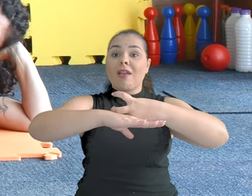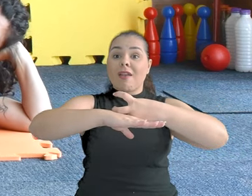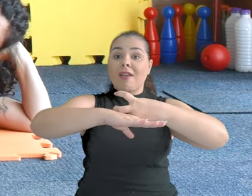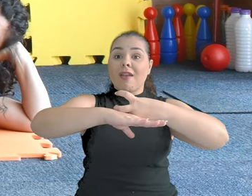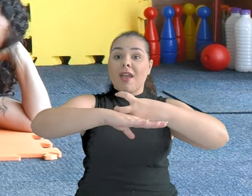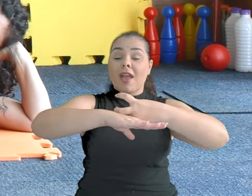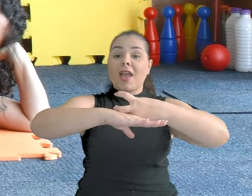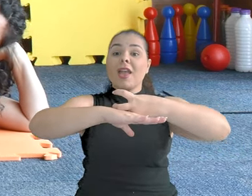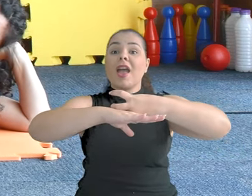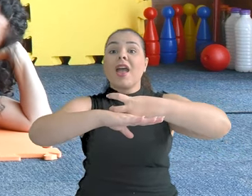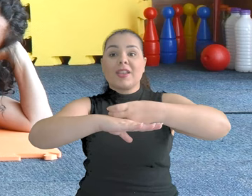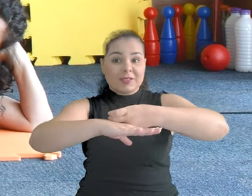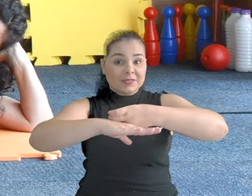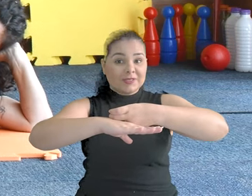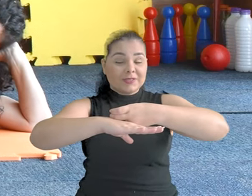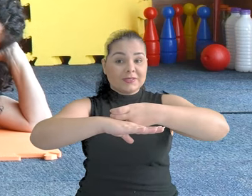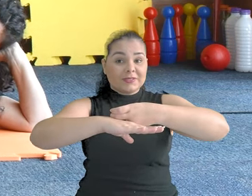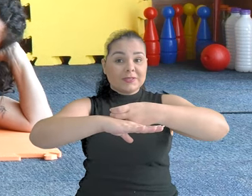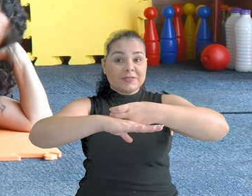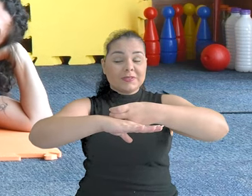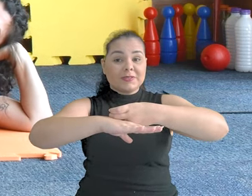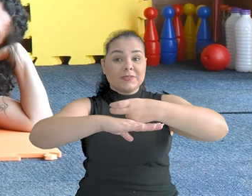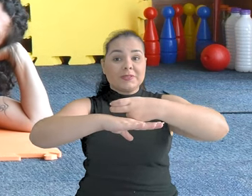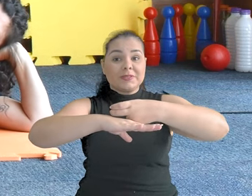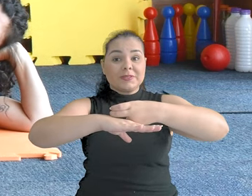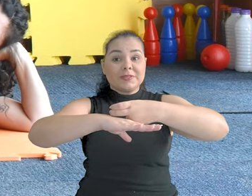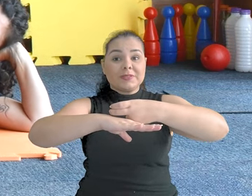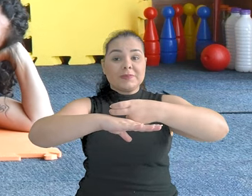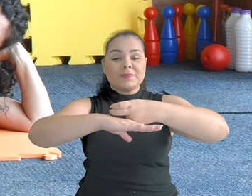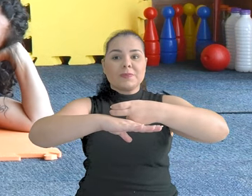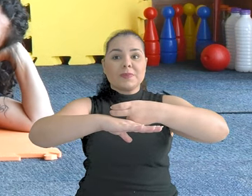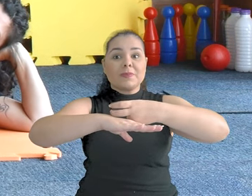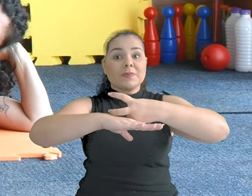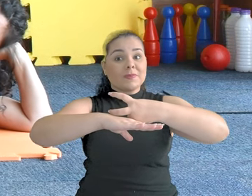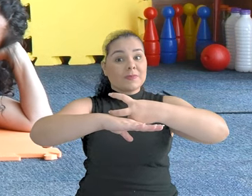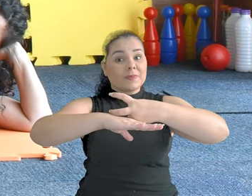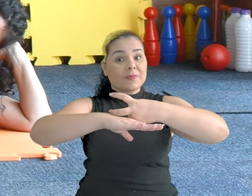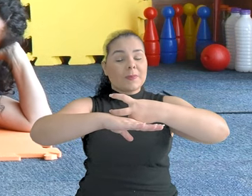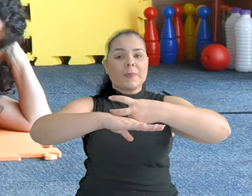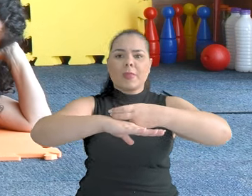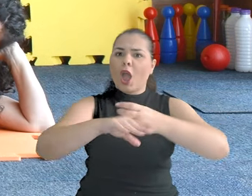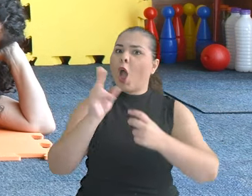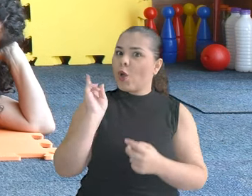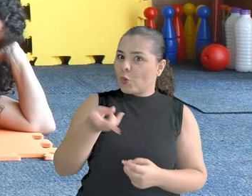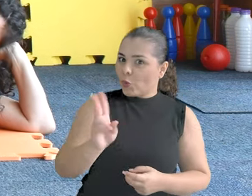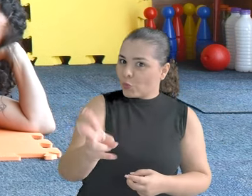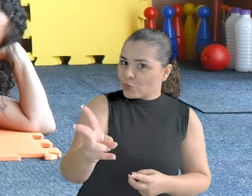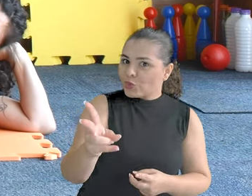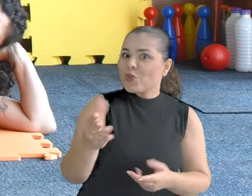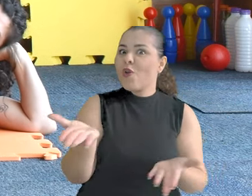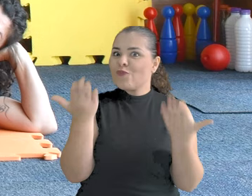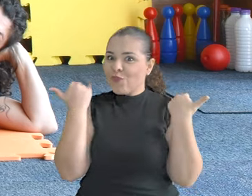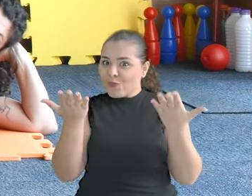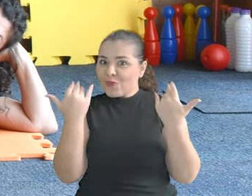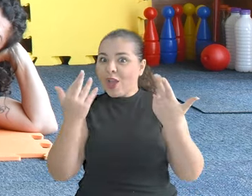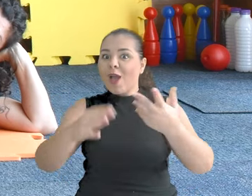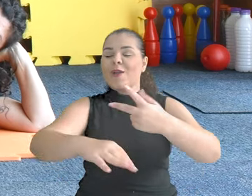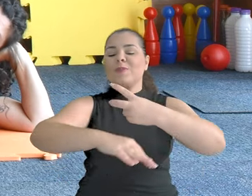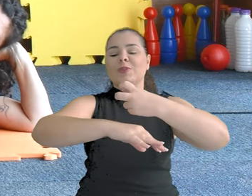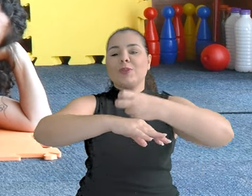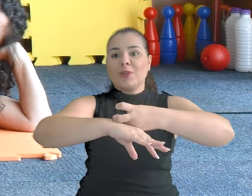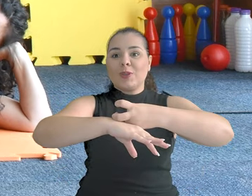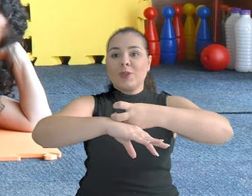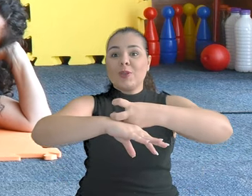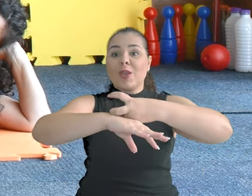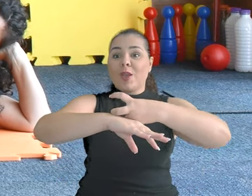aproximou Abril fechou continua assim calcanhar lá